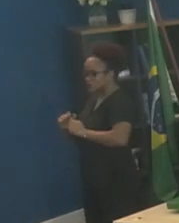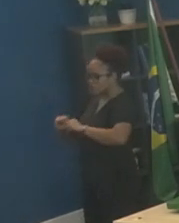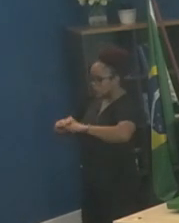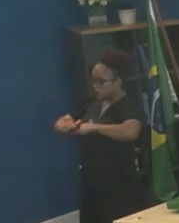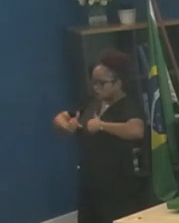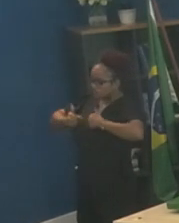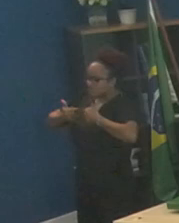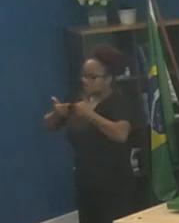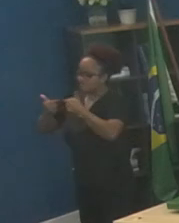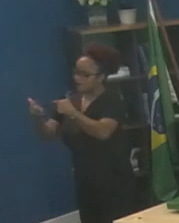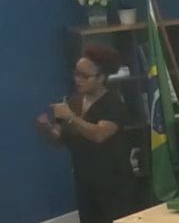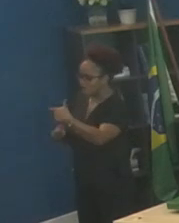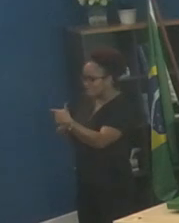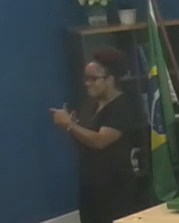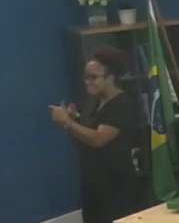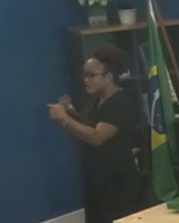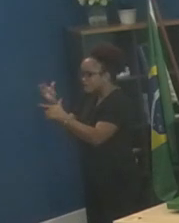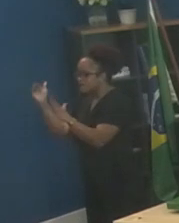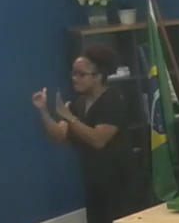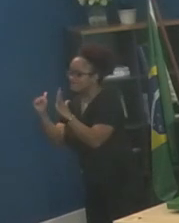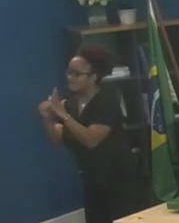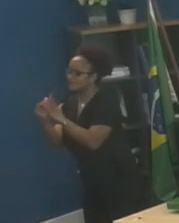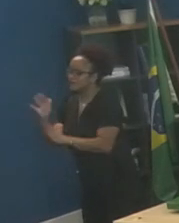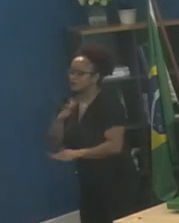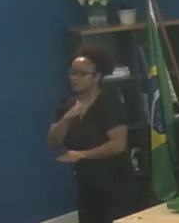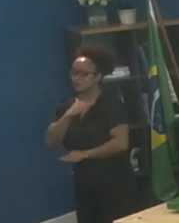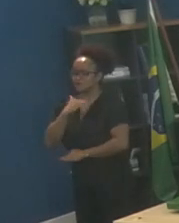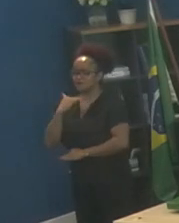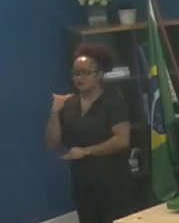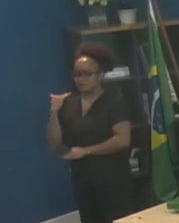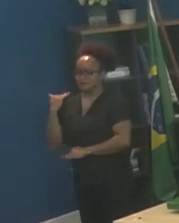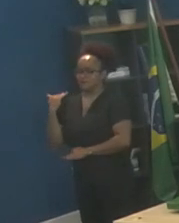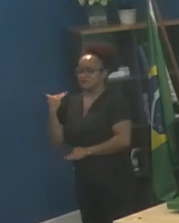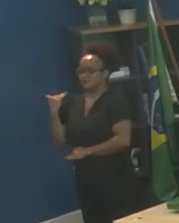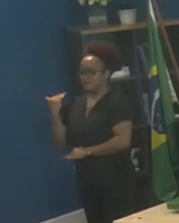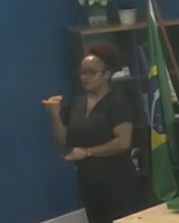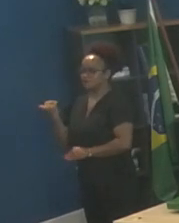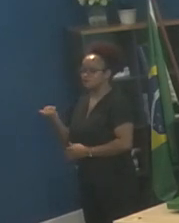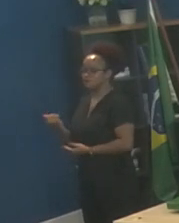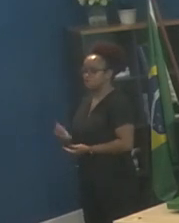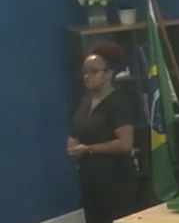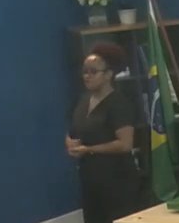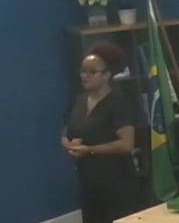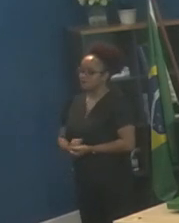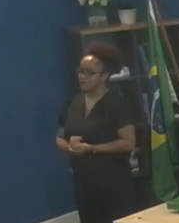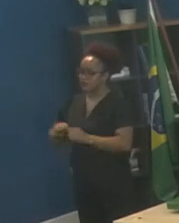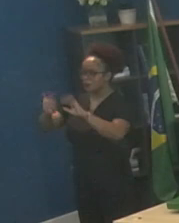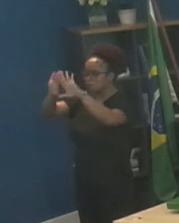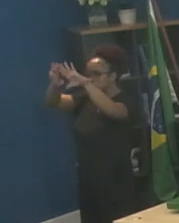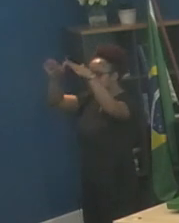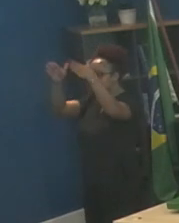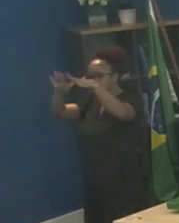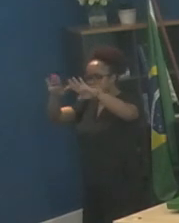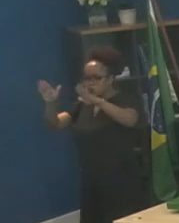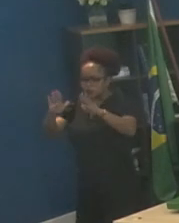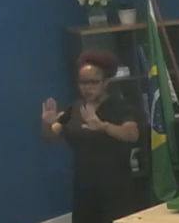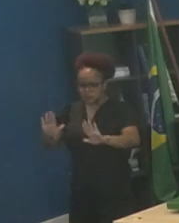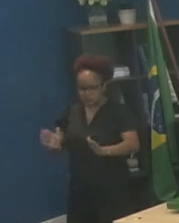desafia o nosso peito à própria morte. Oh, pátria